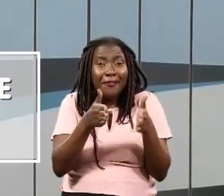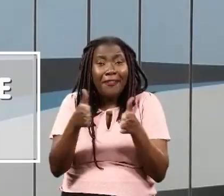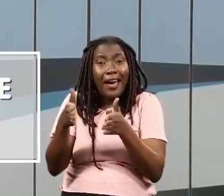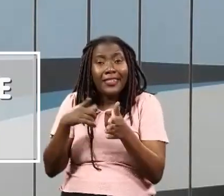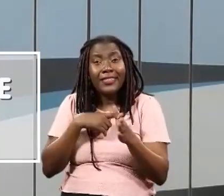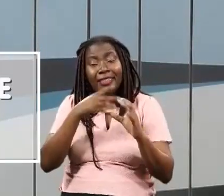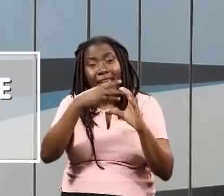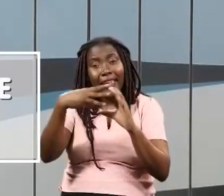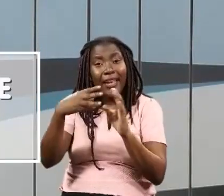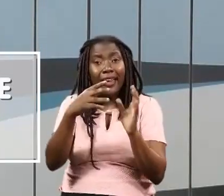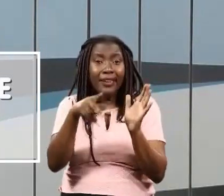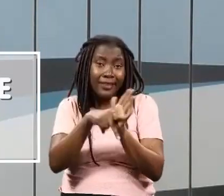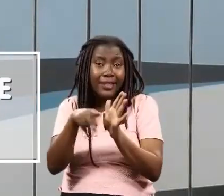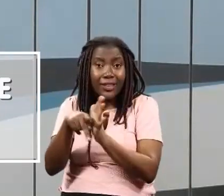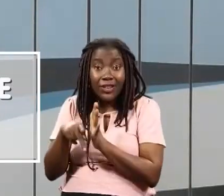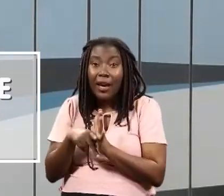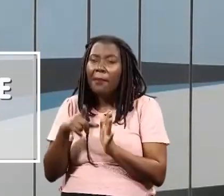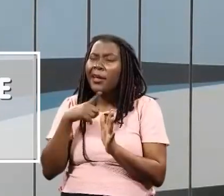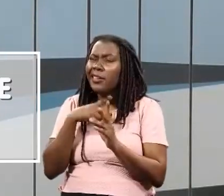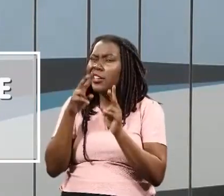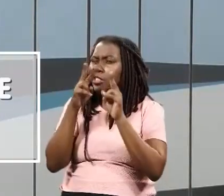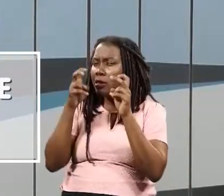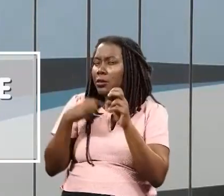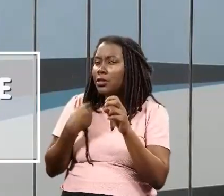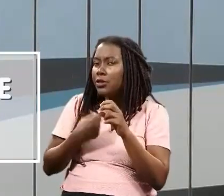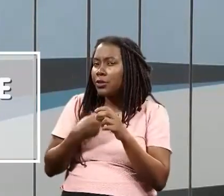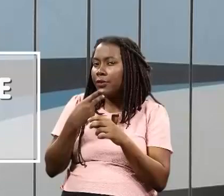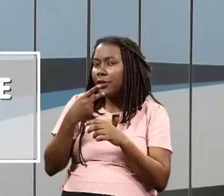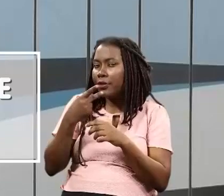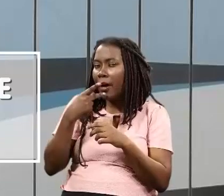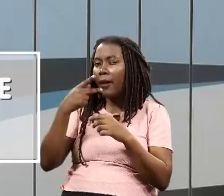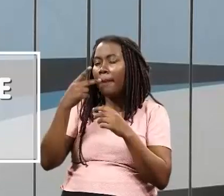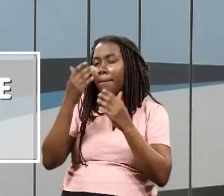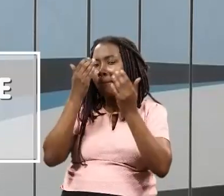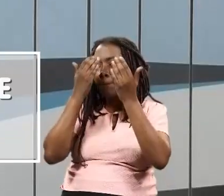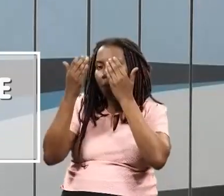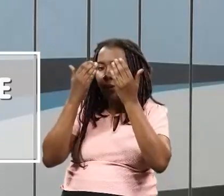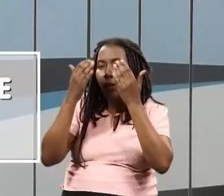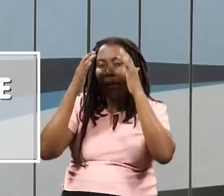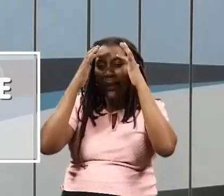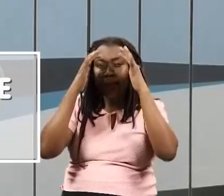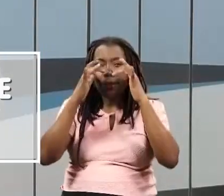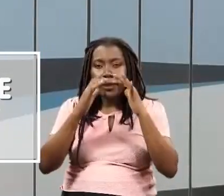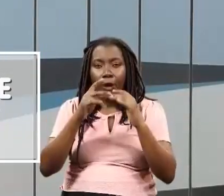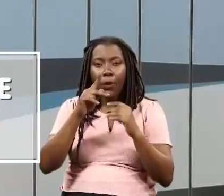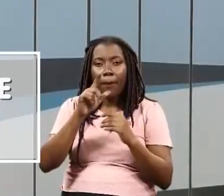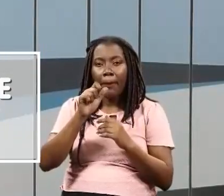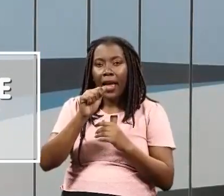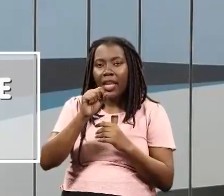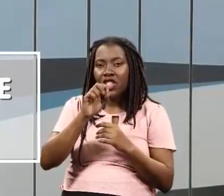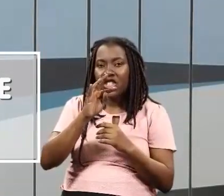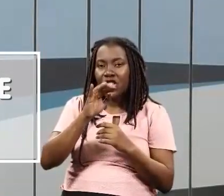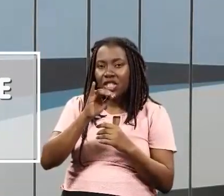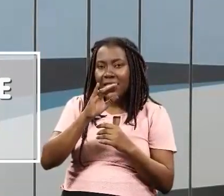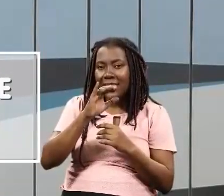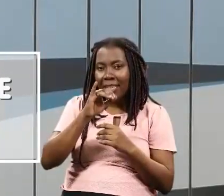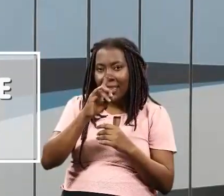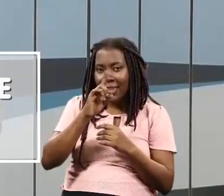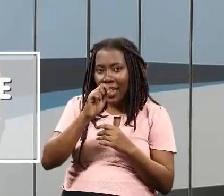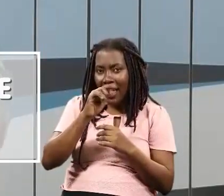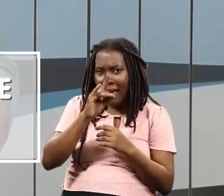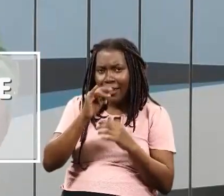características, mas a gente tem aí uma questão da que a gente fala na psicologia da neuroplasticidade, o nosso cérebro em desenvolvimento,